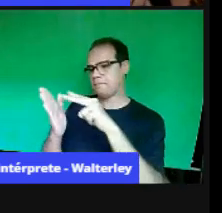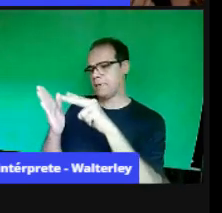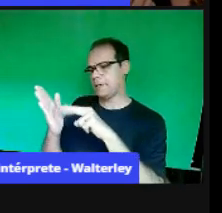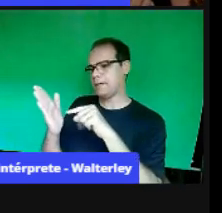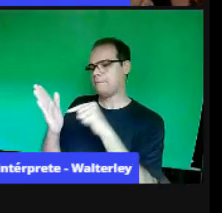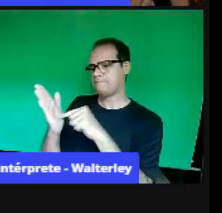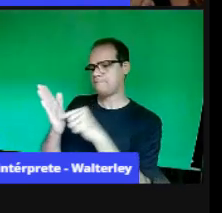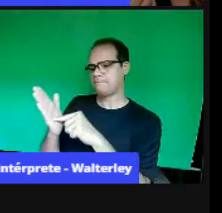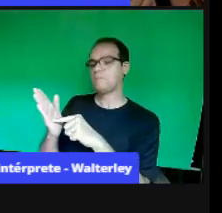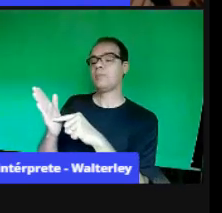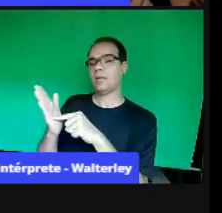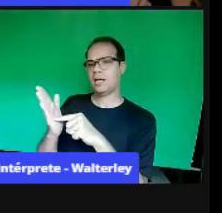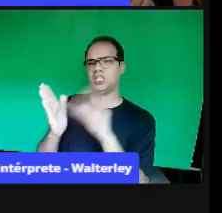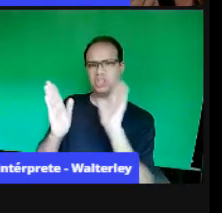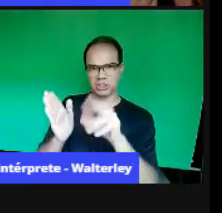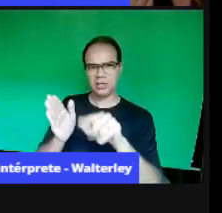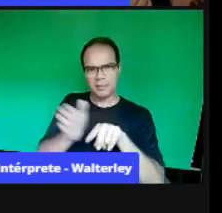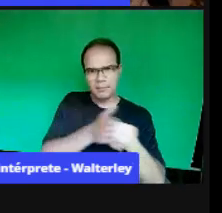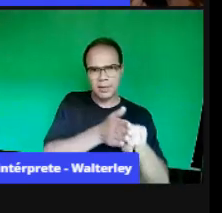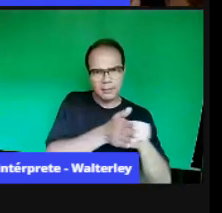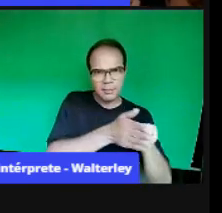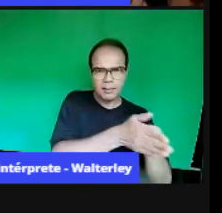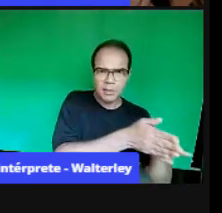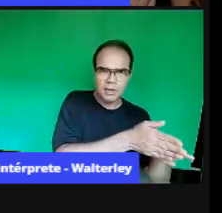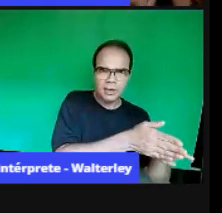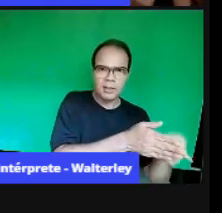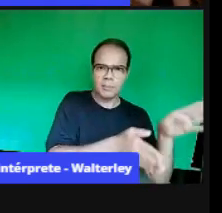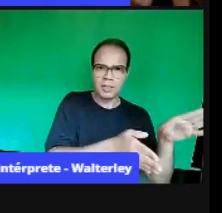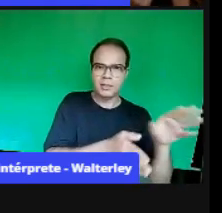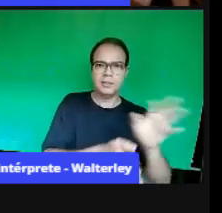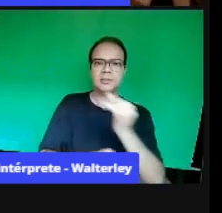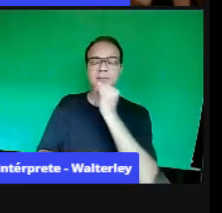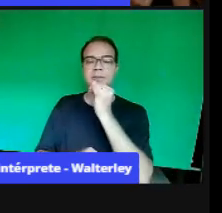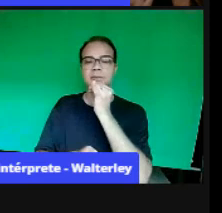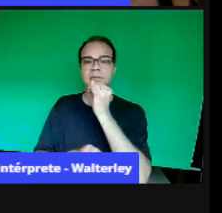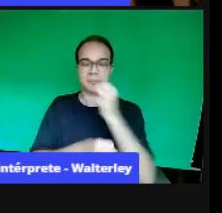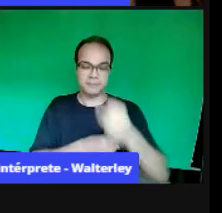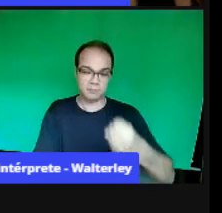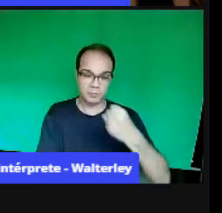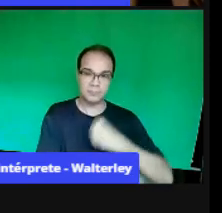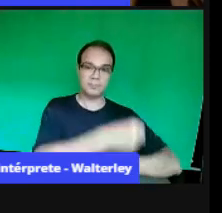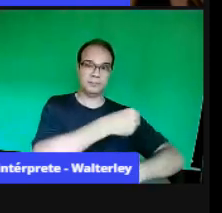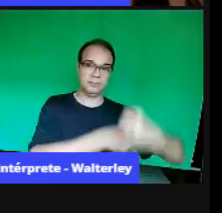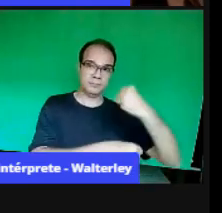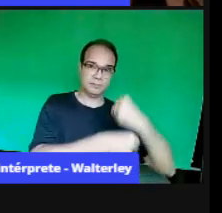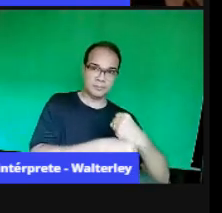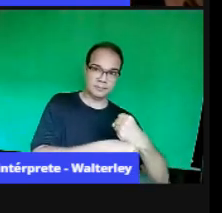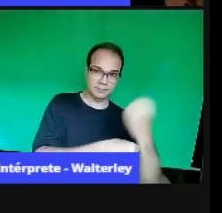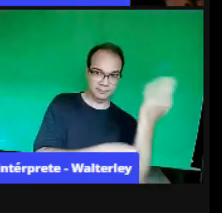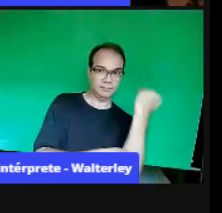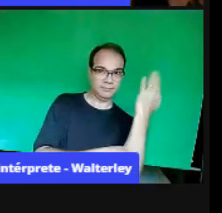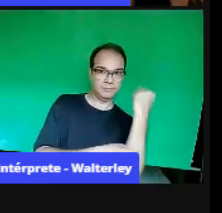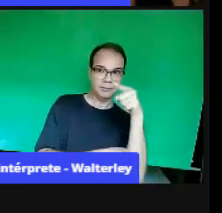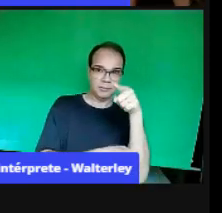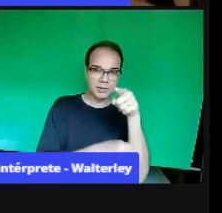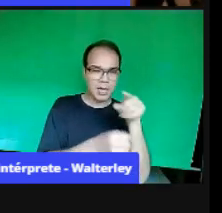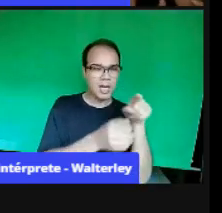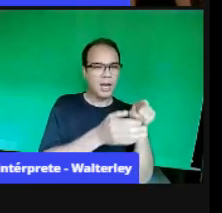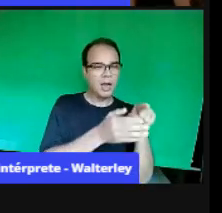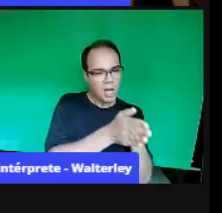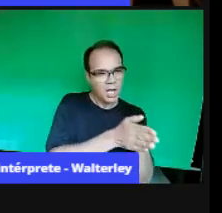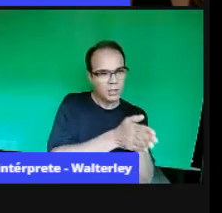da sondagem. Foi realizado ano passado, no final do ano passado, então essa sondagem vai te embasar nesse